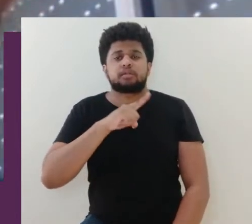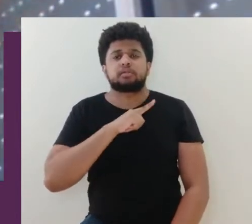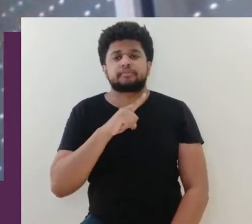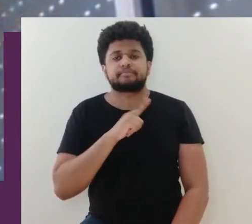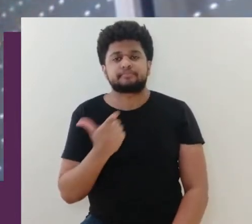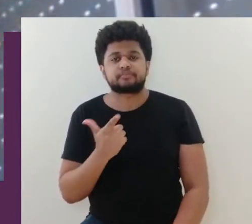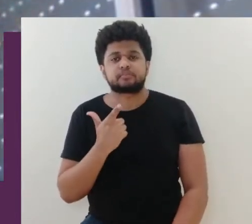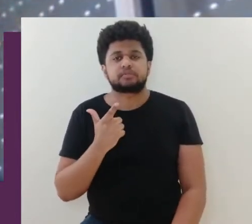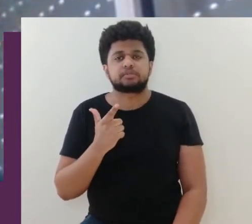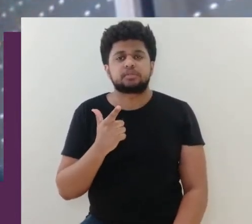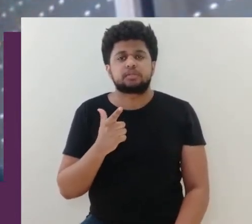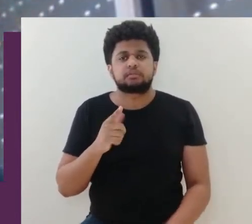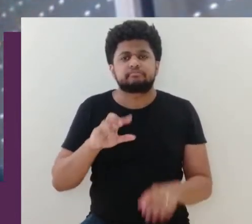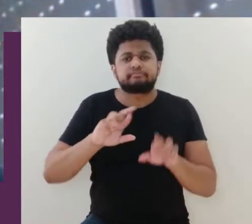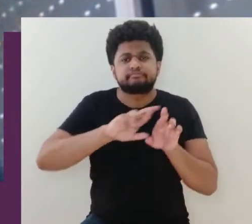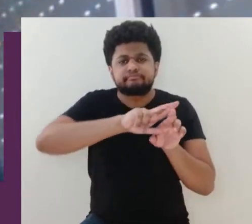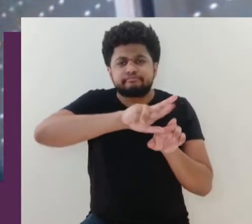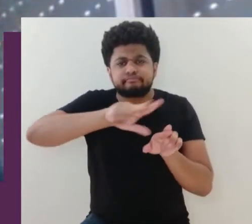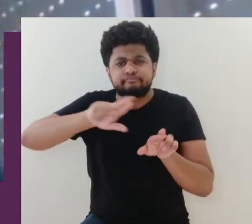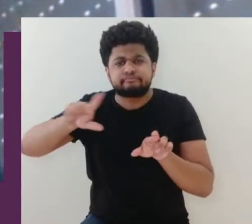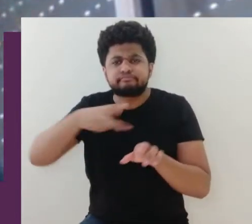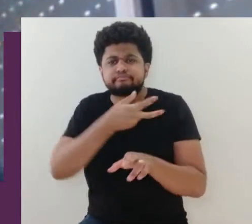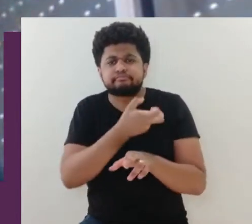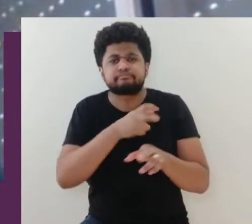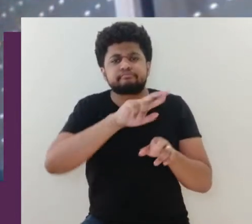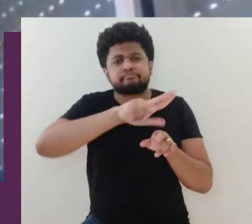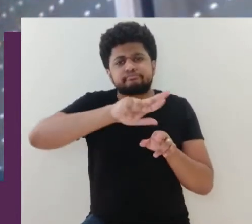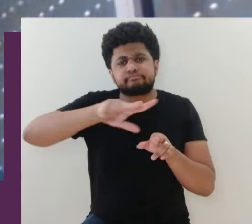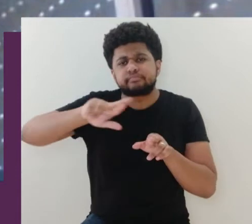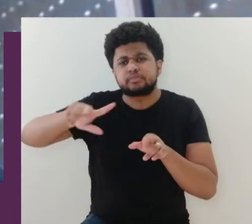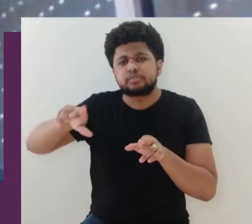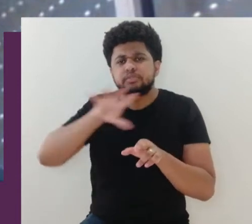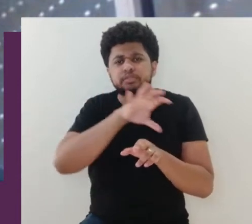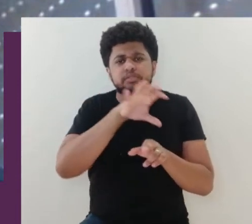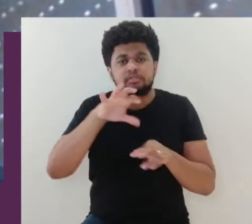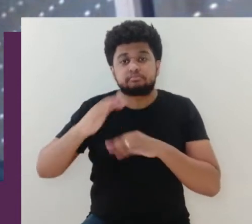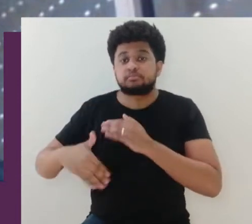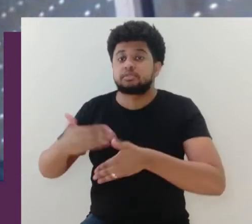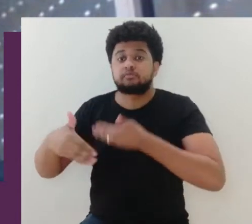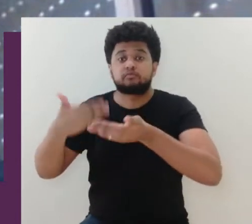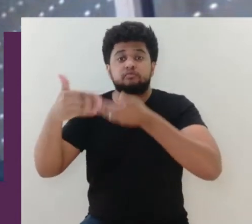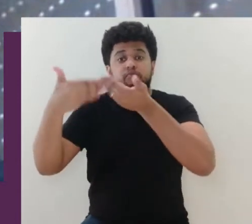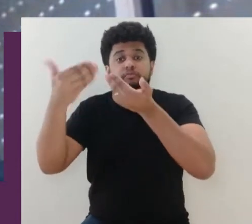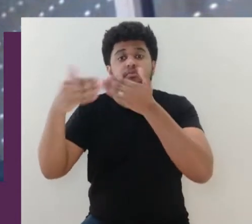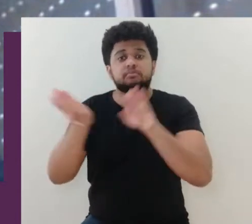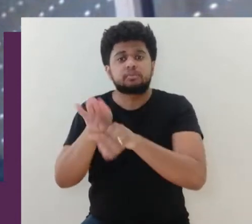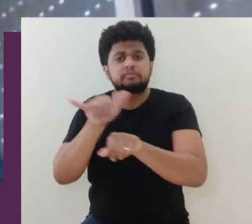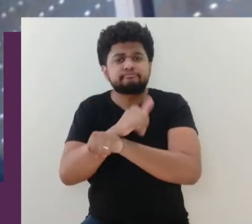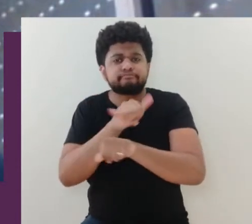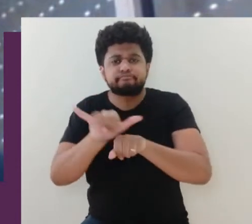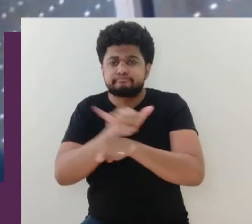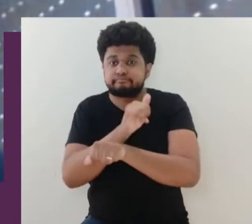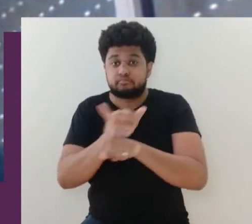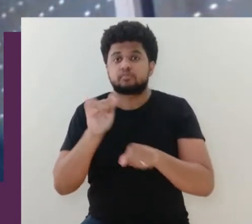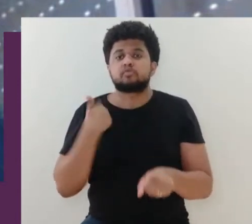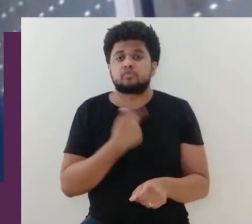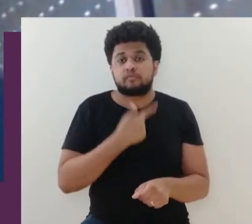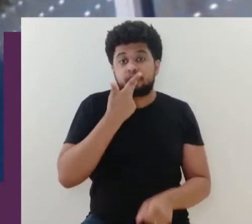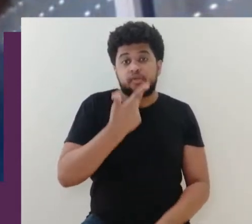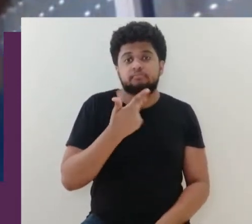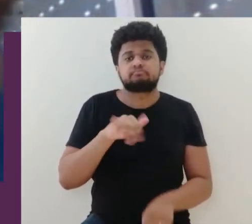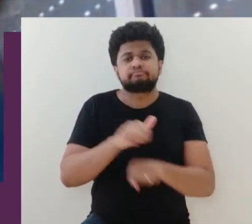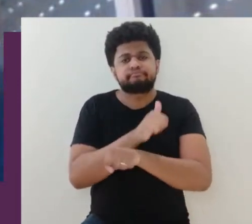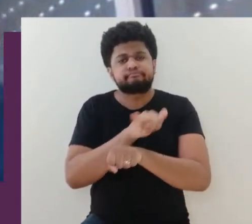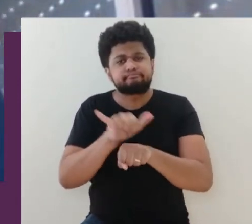tem vacinas com diferentes formas de desenvolvimento, né, de estratégia, como a gente pode